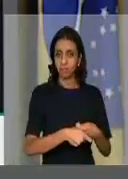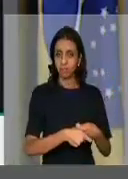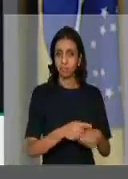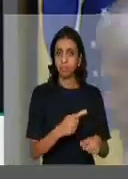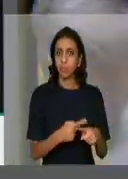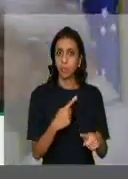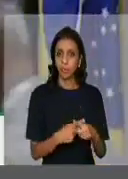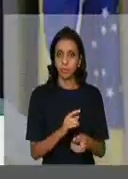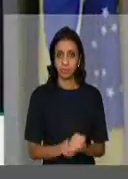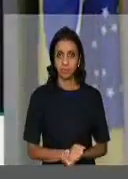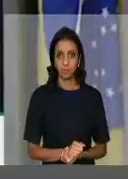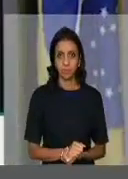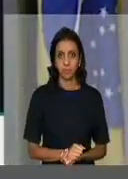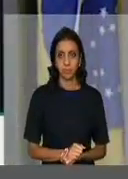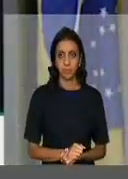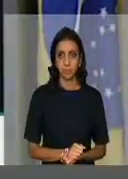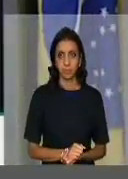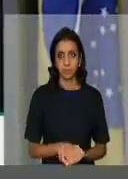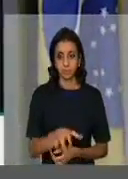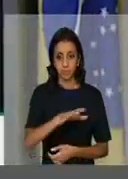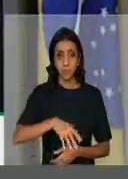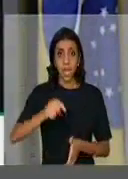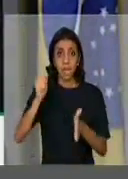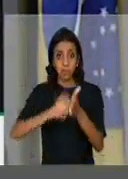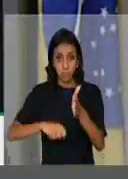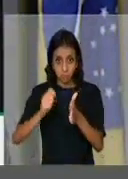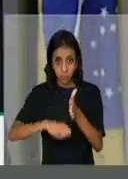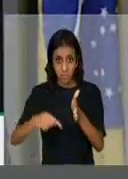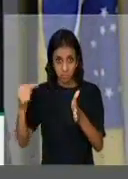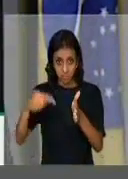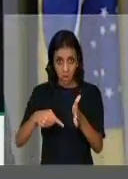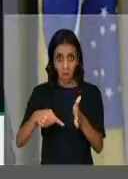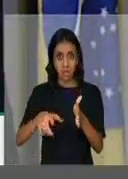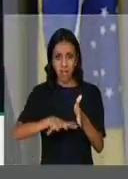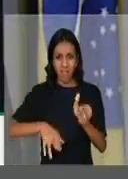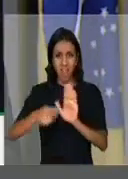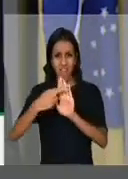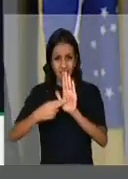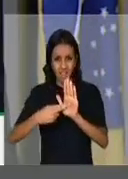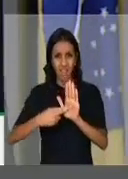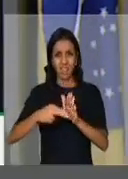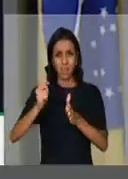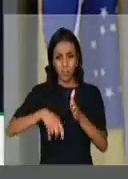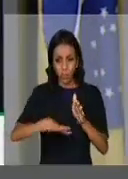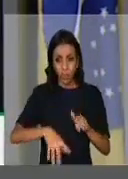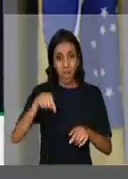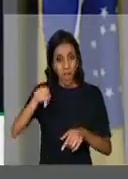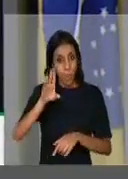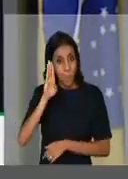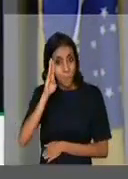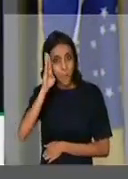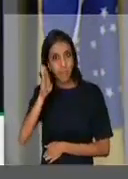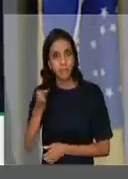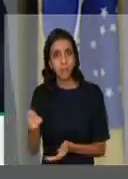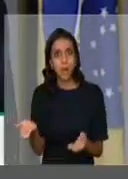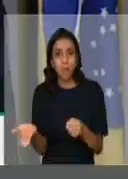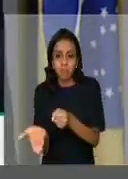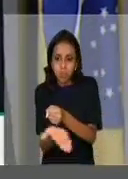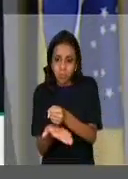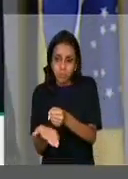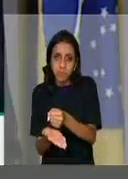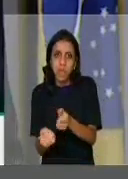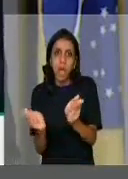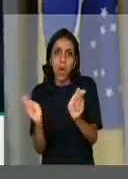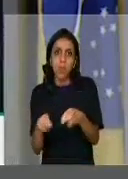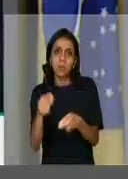onde a estrutura tributária é a pedra angular que vai colocar o Brasil